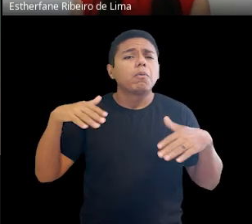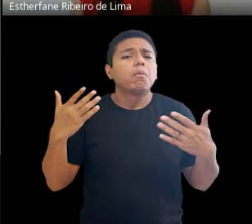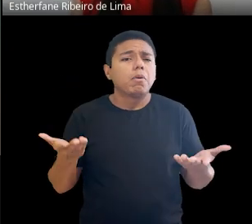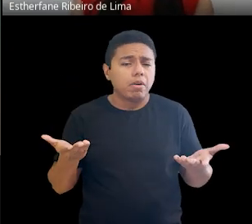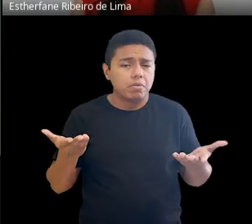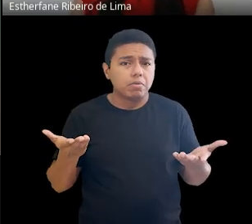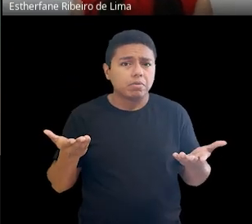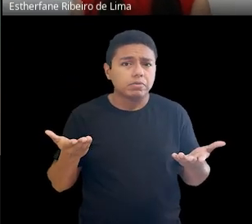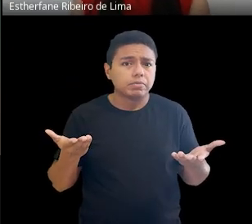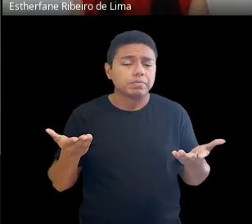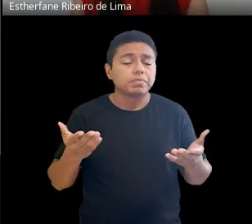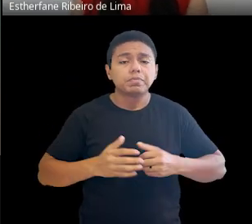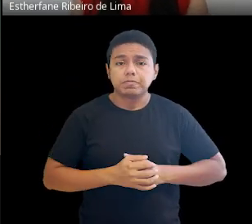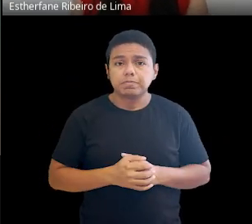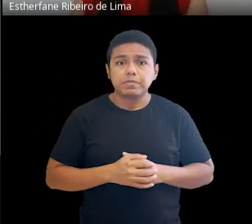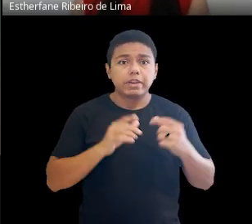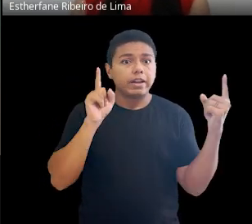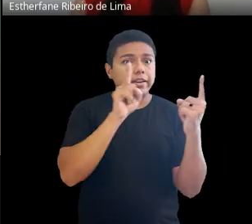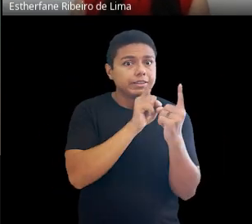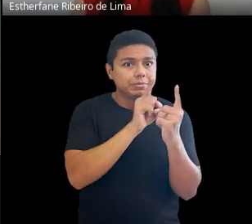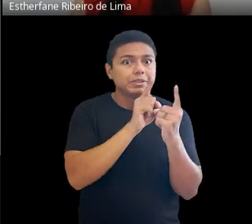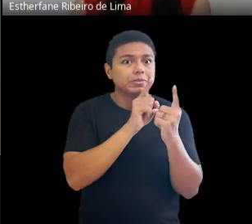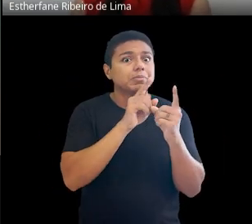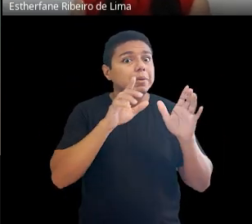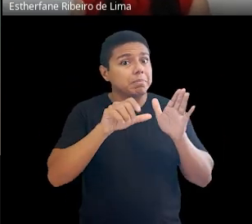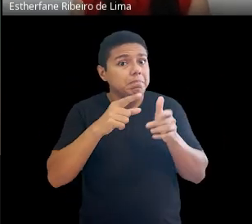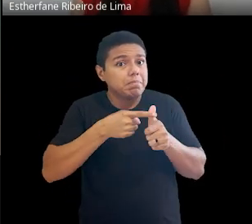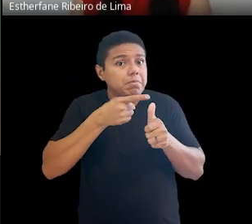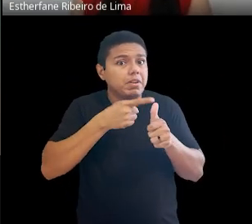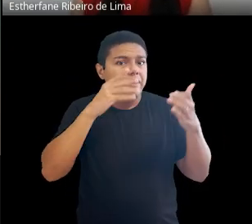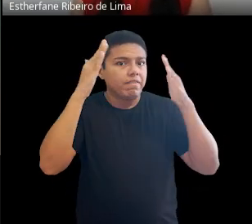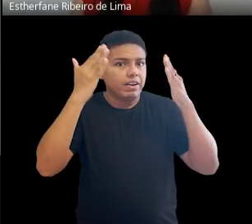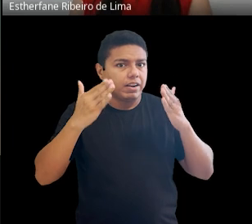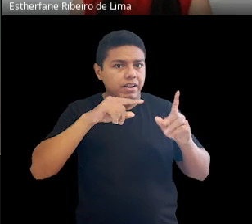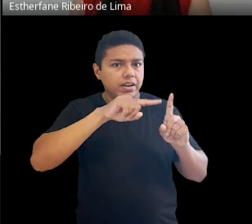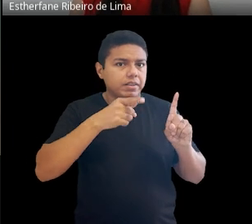O número de atendimentos ele vai ser definido a partir de uma avaliação da pessoa gestante.